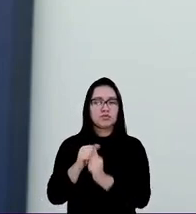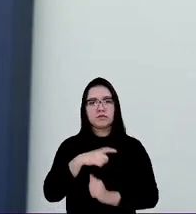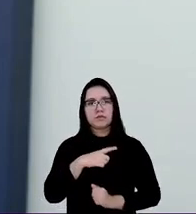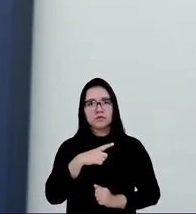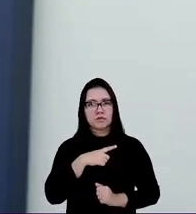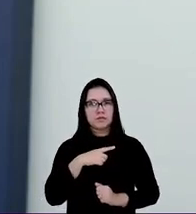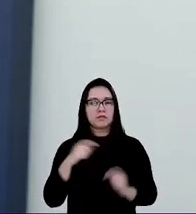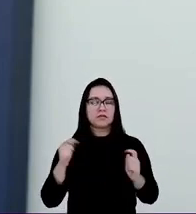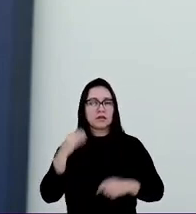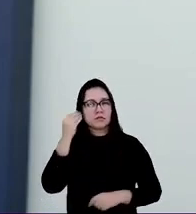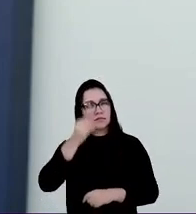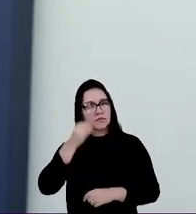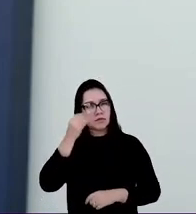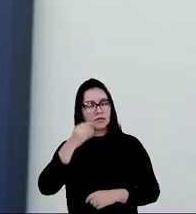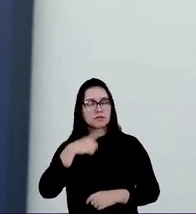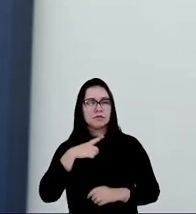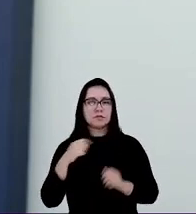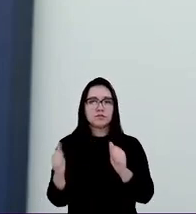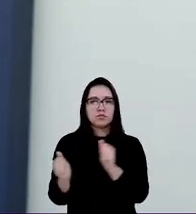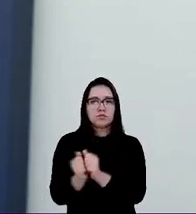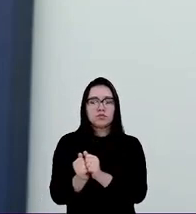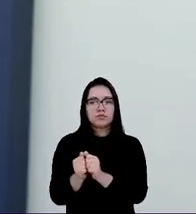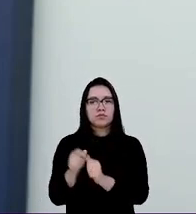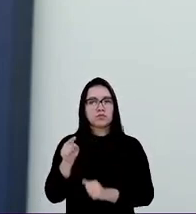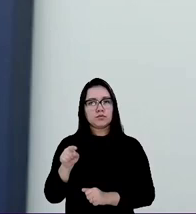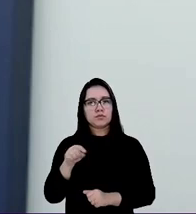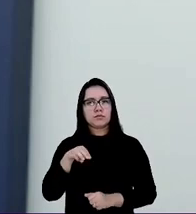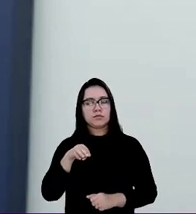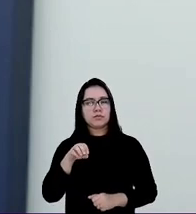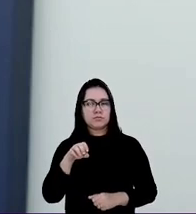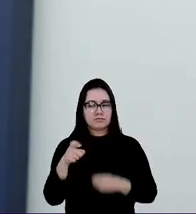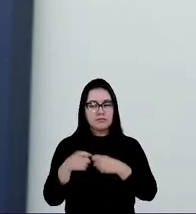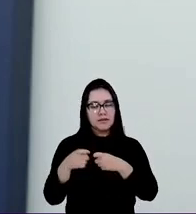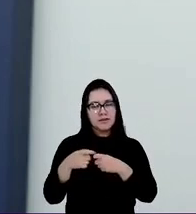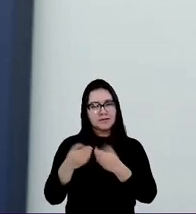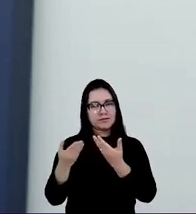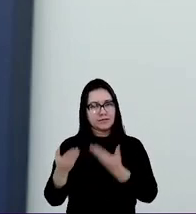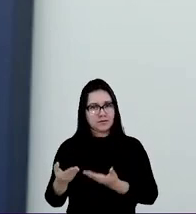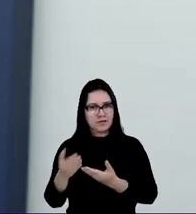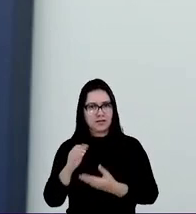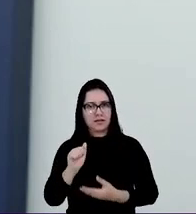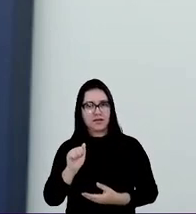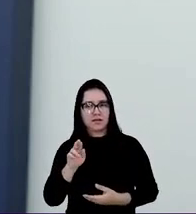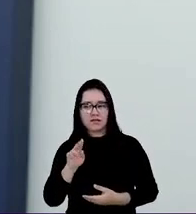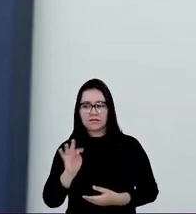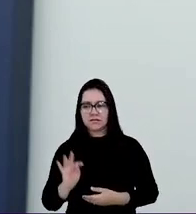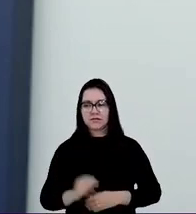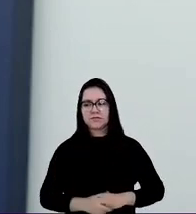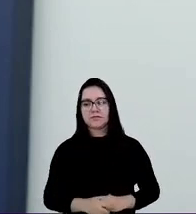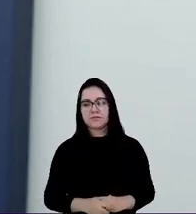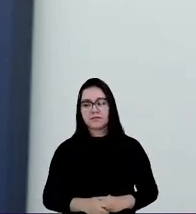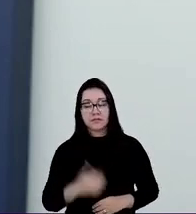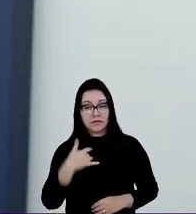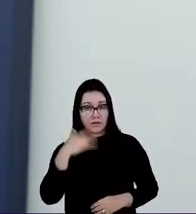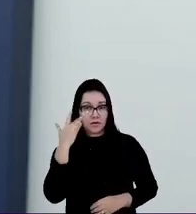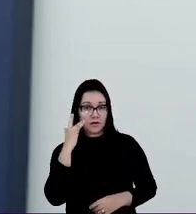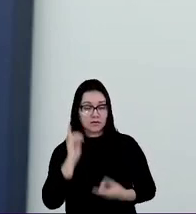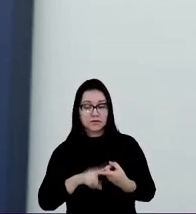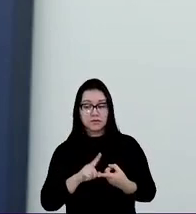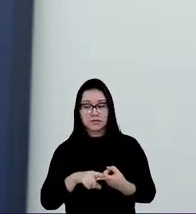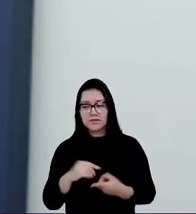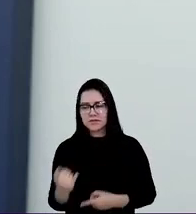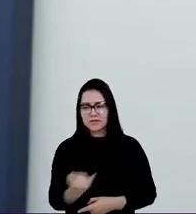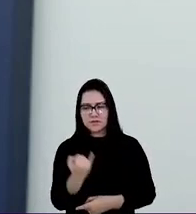a experiência junto com o médico de dentro do CAR-T. E o que eu acho também